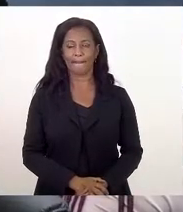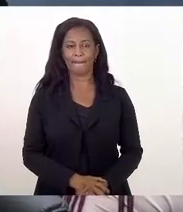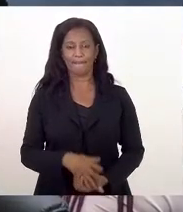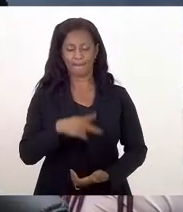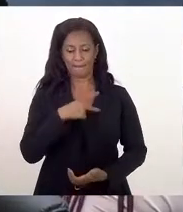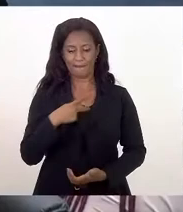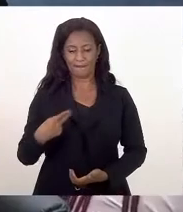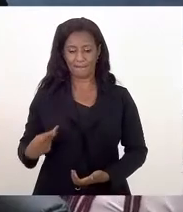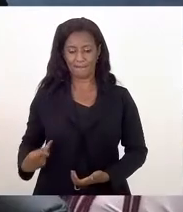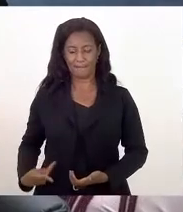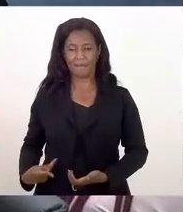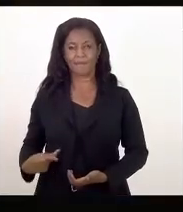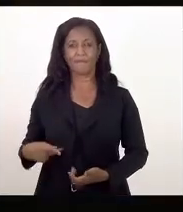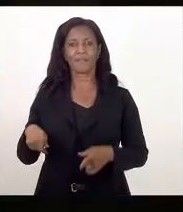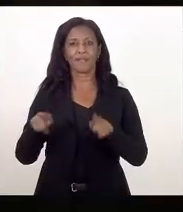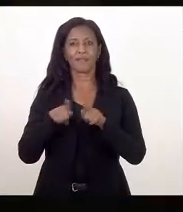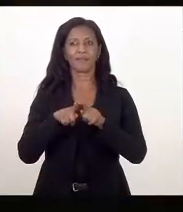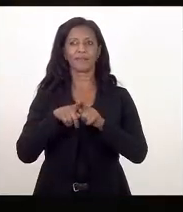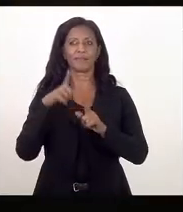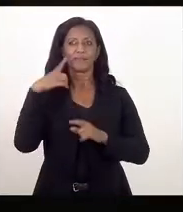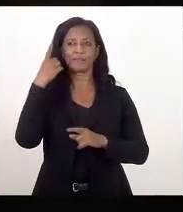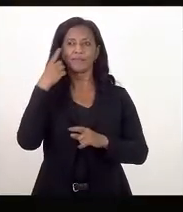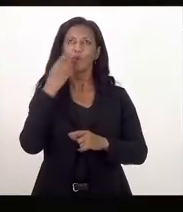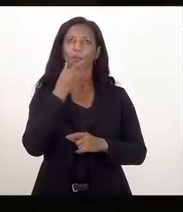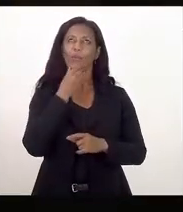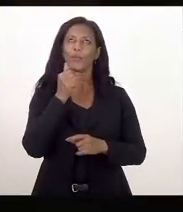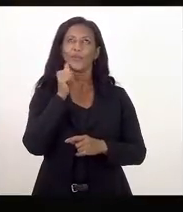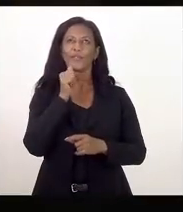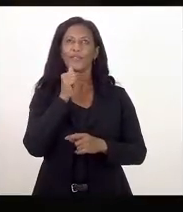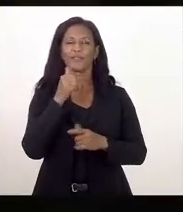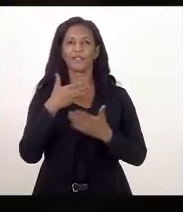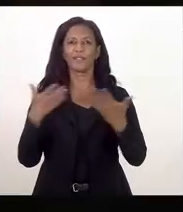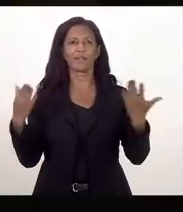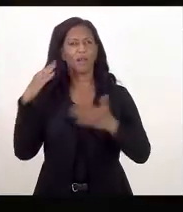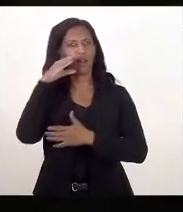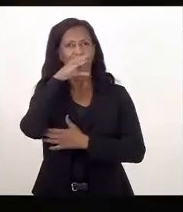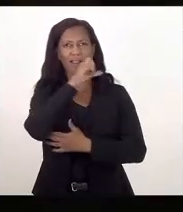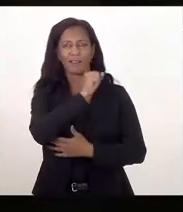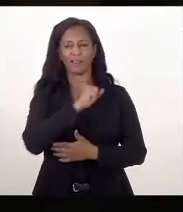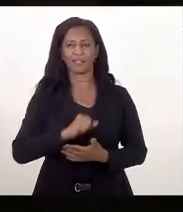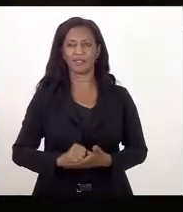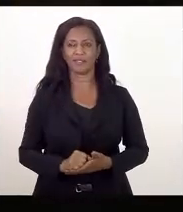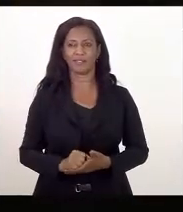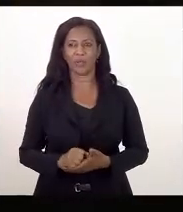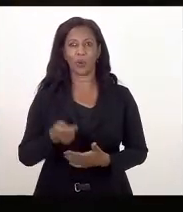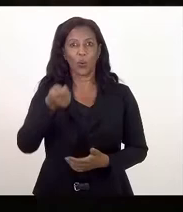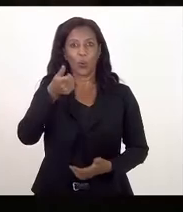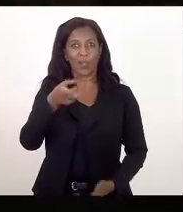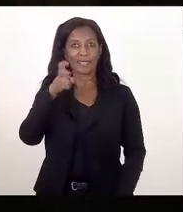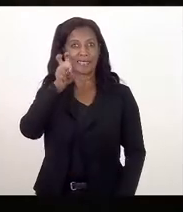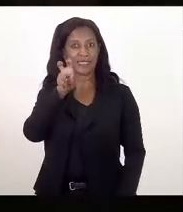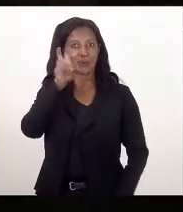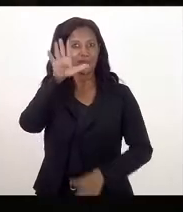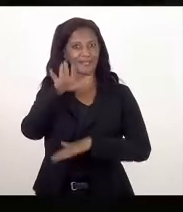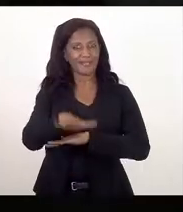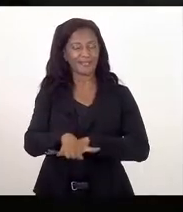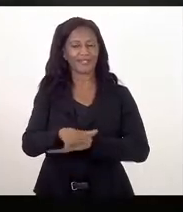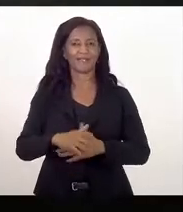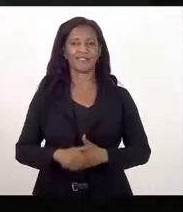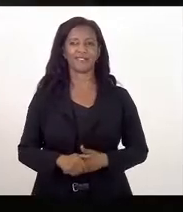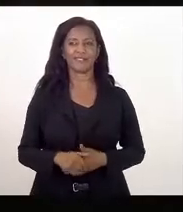Presidente, demais deputados, senhoras e senhores, muito rapidamente, porque já são quase cinco horas da tarde,